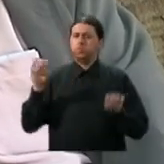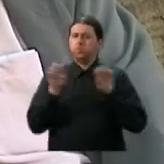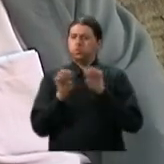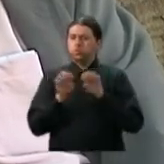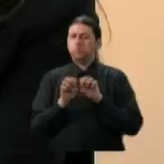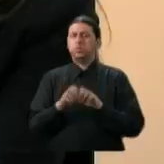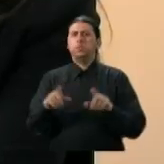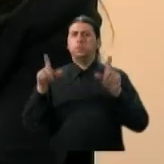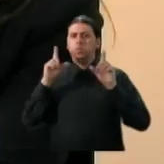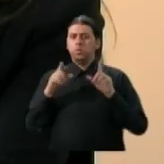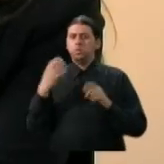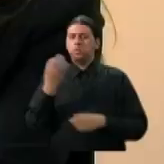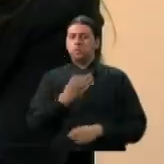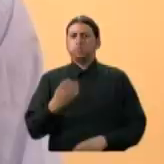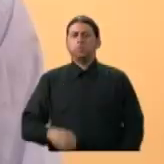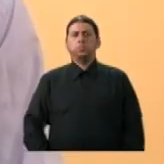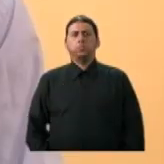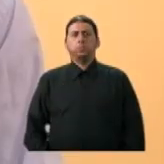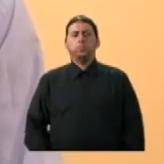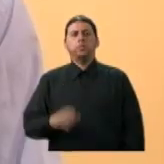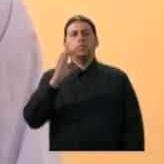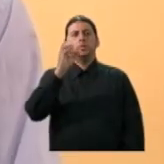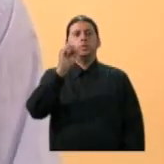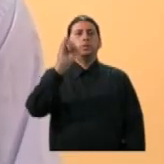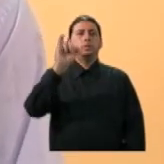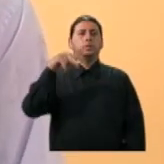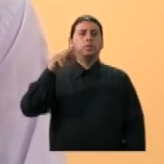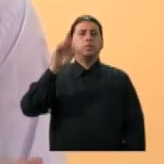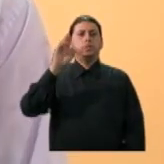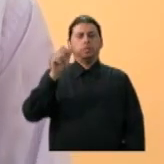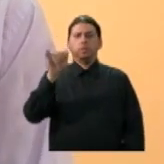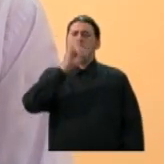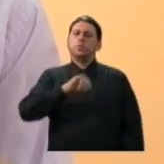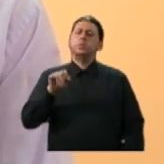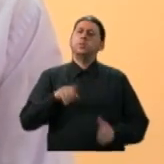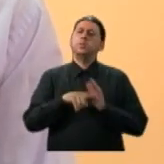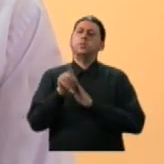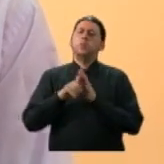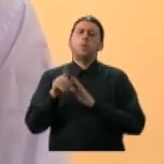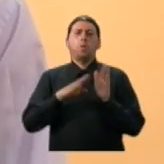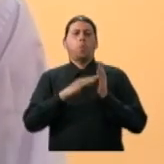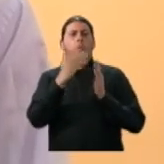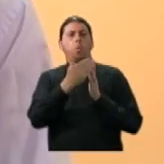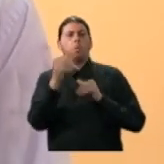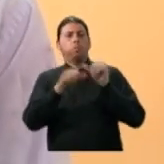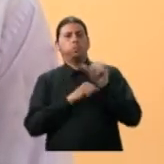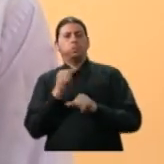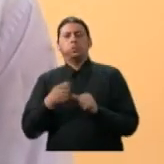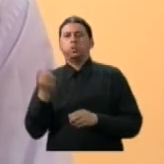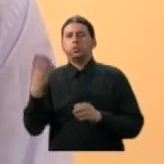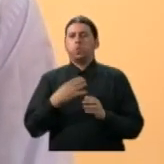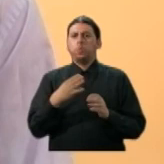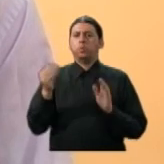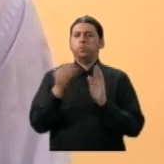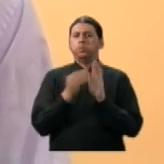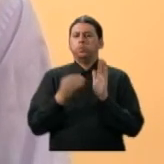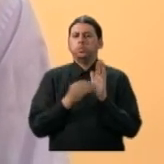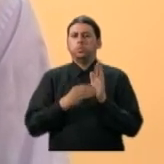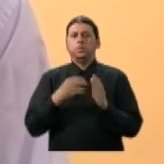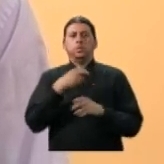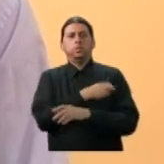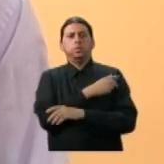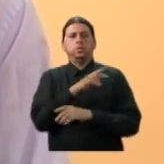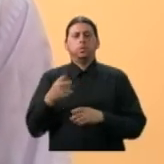figura de ponta. Sinara, o que é mais importante nesse momento que a gente vive? De alteração de calendário, inclusão de novas vacinas,